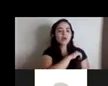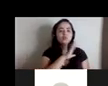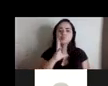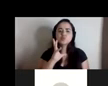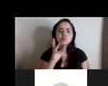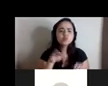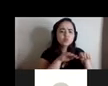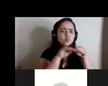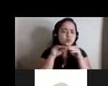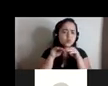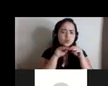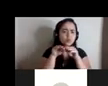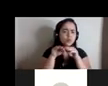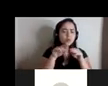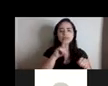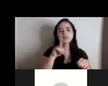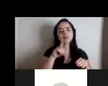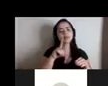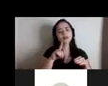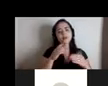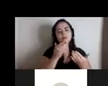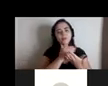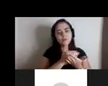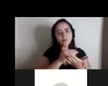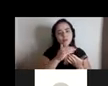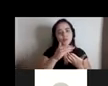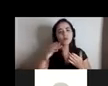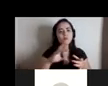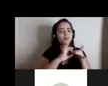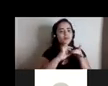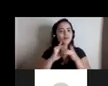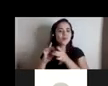iguais. Eles não partem todos do mesmo contexto.